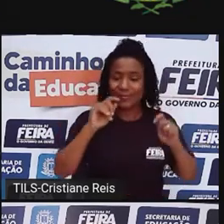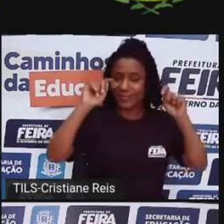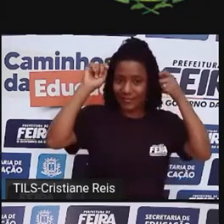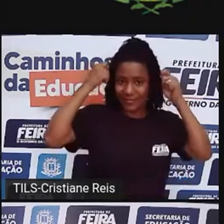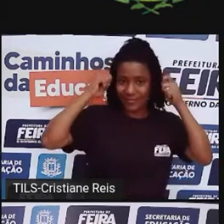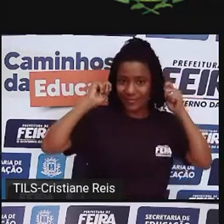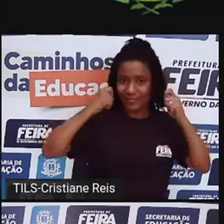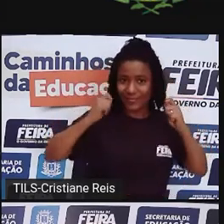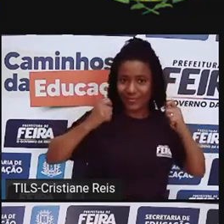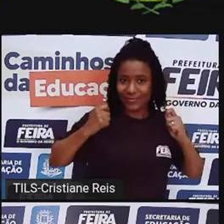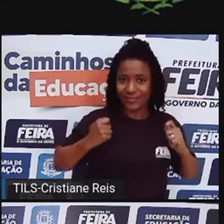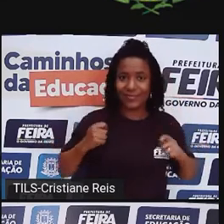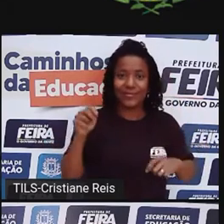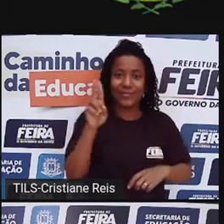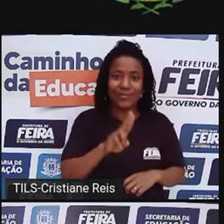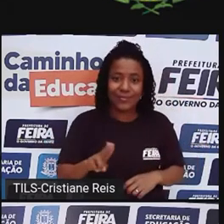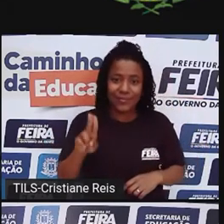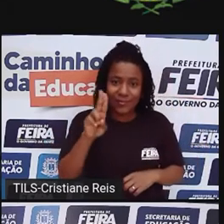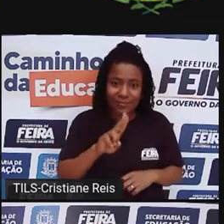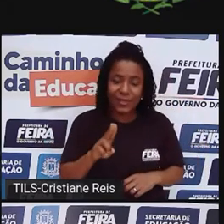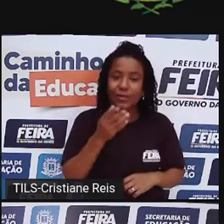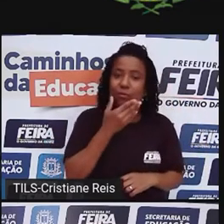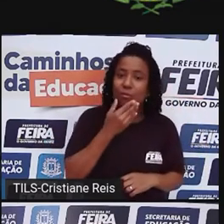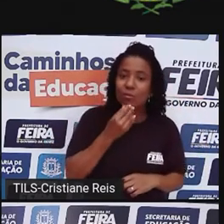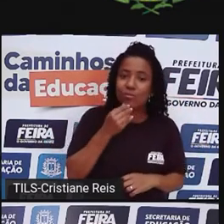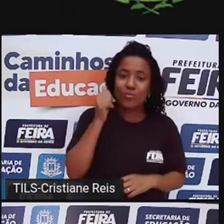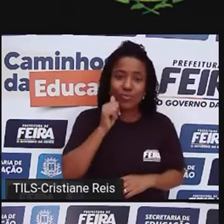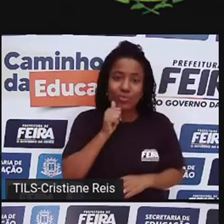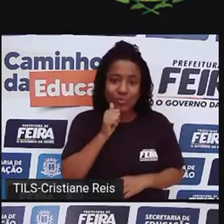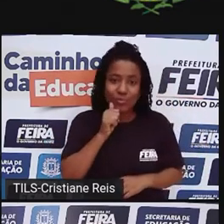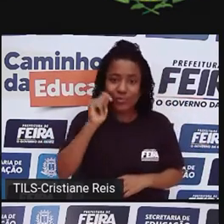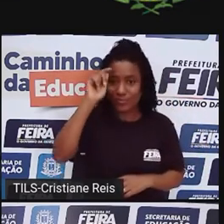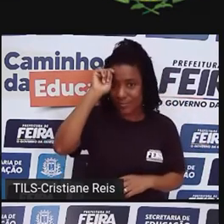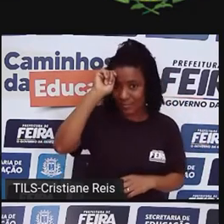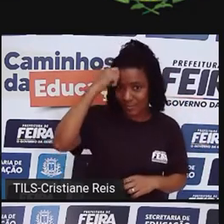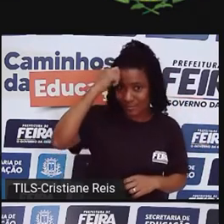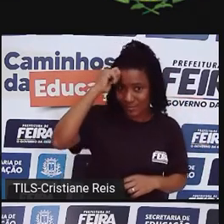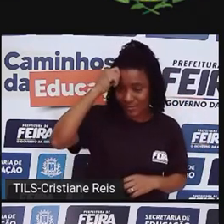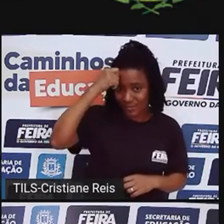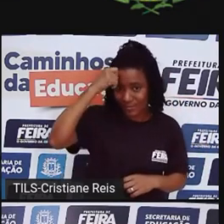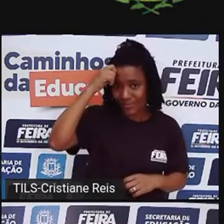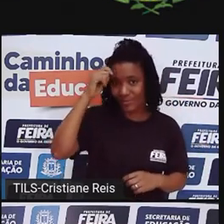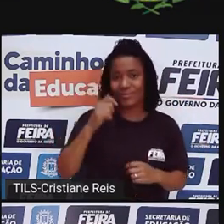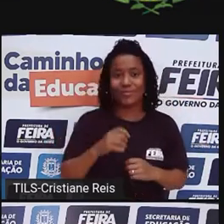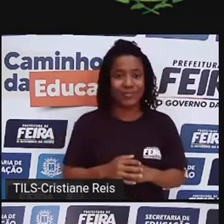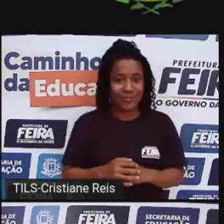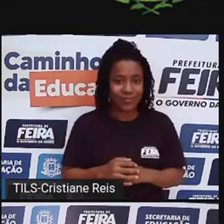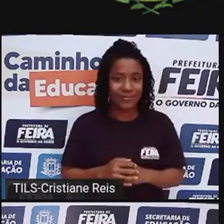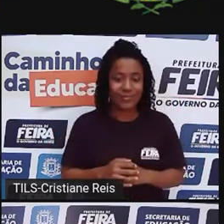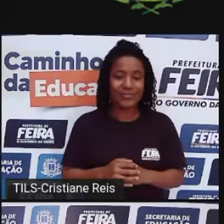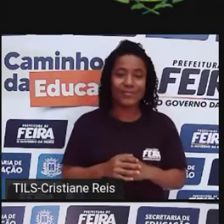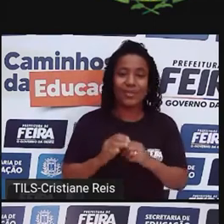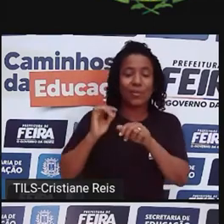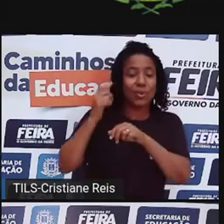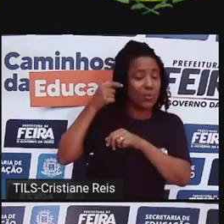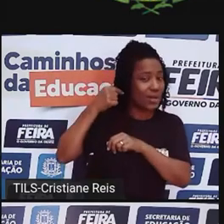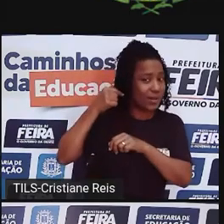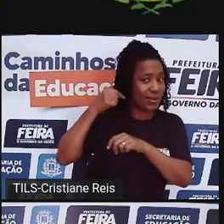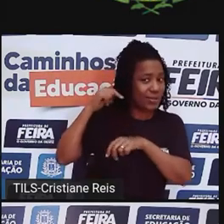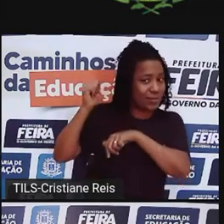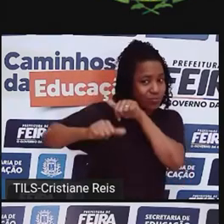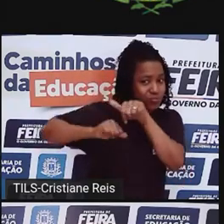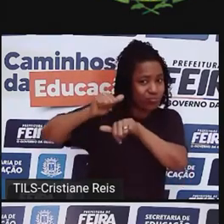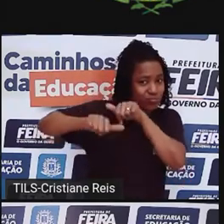muito usadas por homens e mulheres negros para passar pelo processo de transição